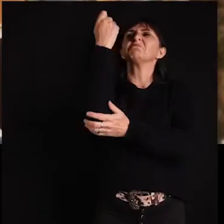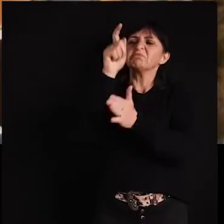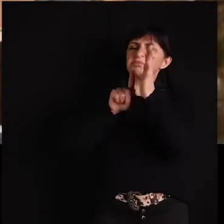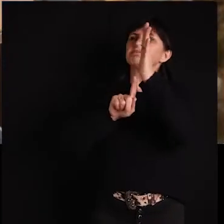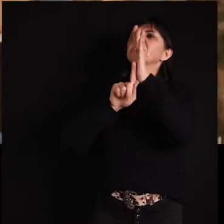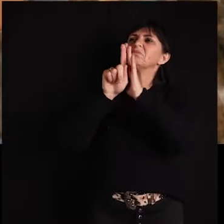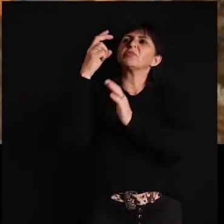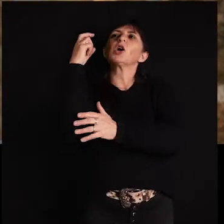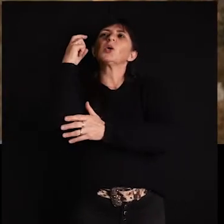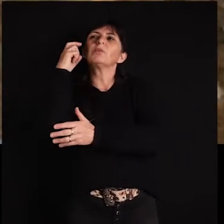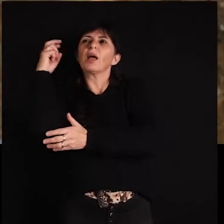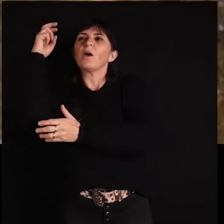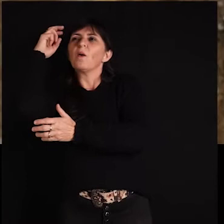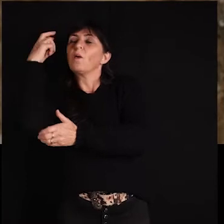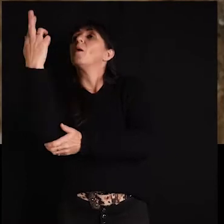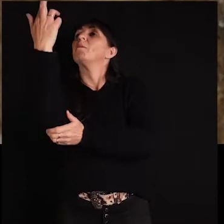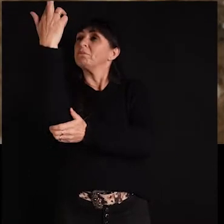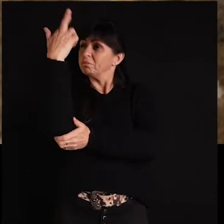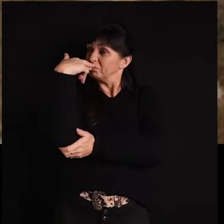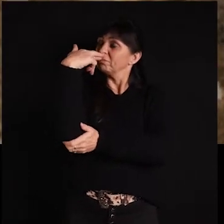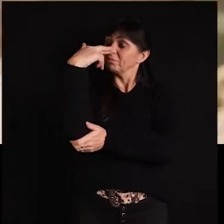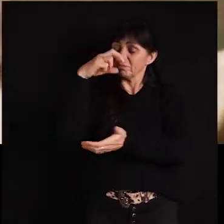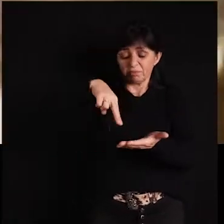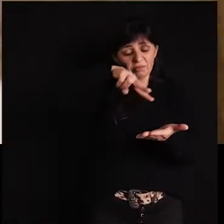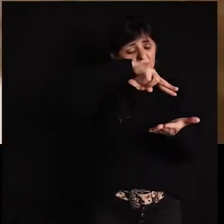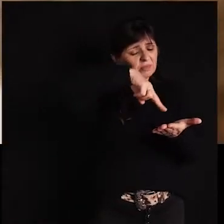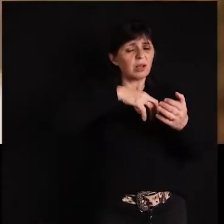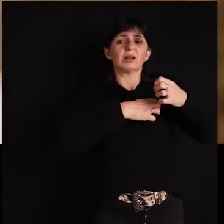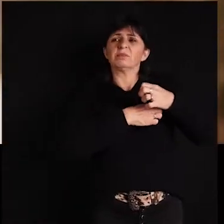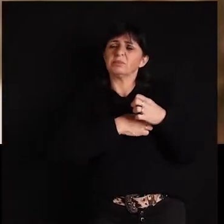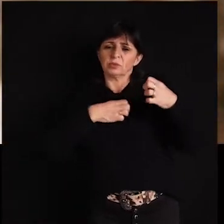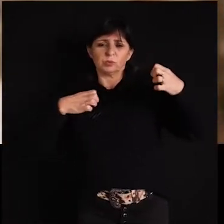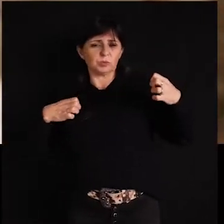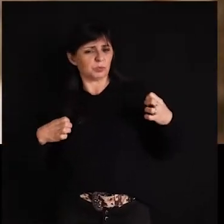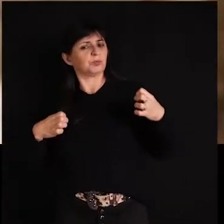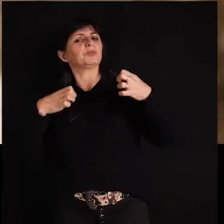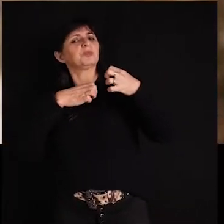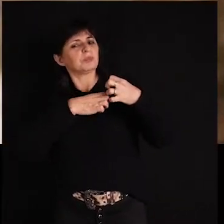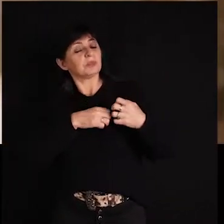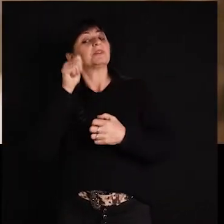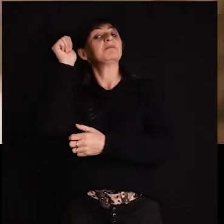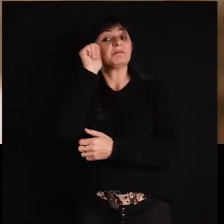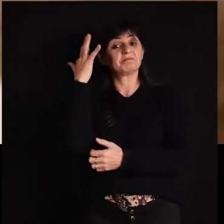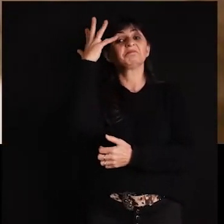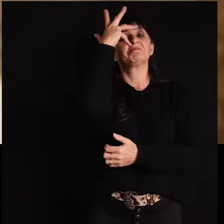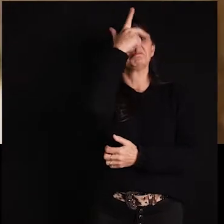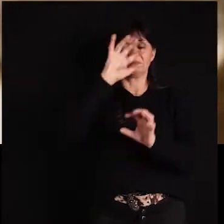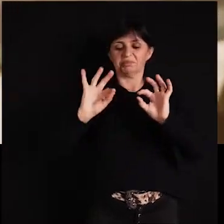a tradição respondeu. Fandango, gaita e chinoca é um presente